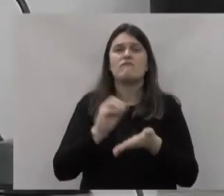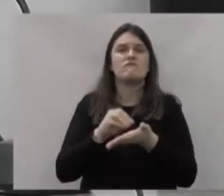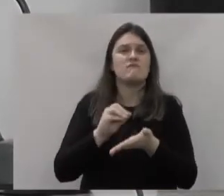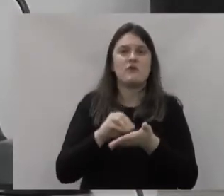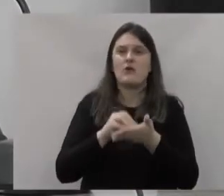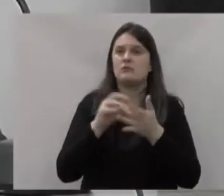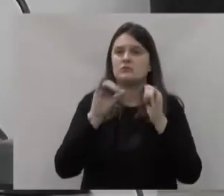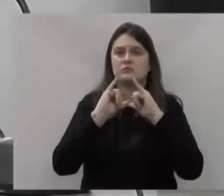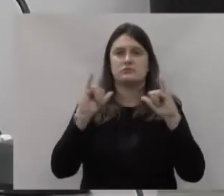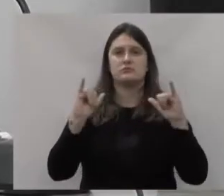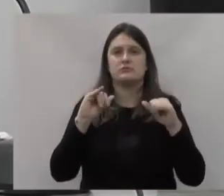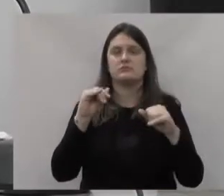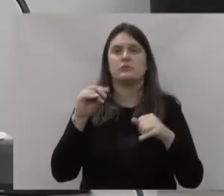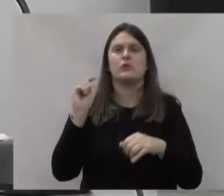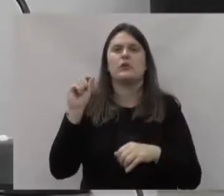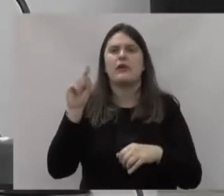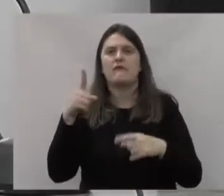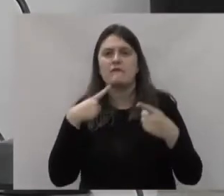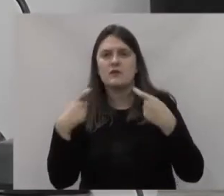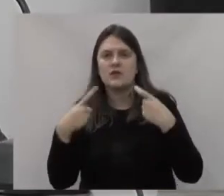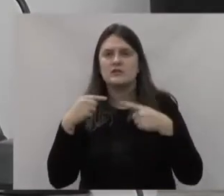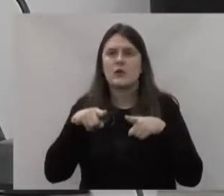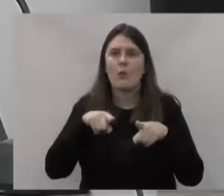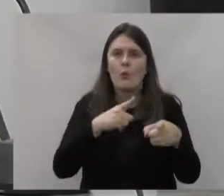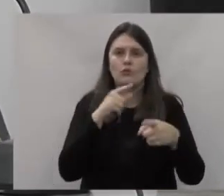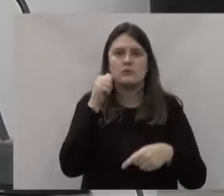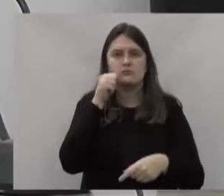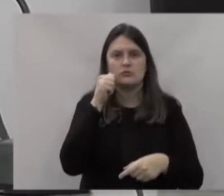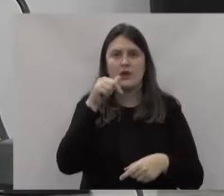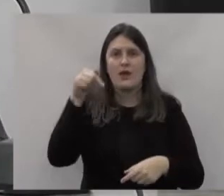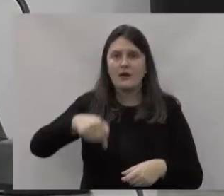da causa, sobre questões de violência contra a mulher da nossa